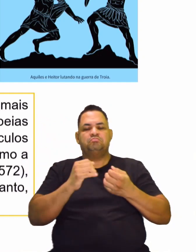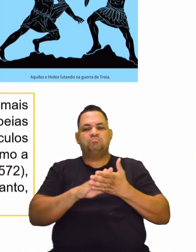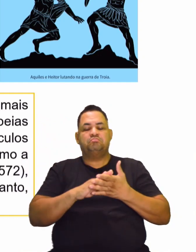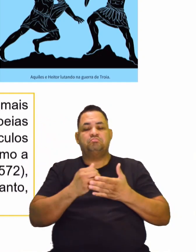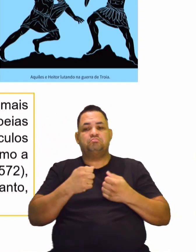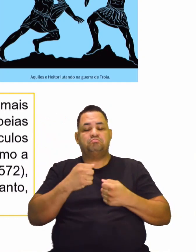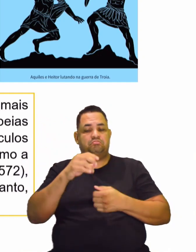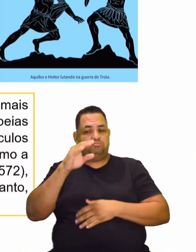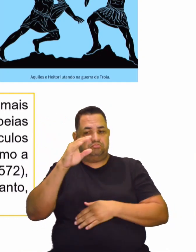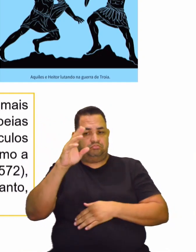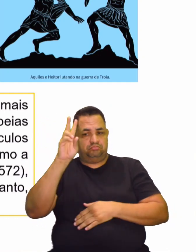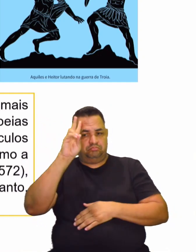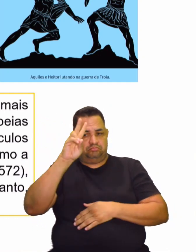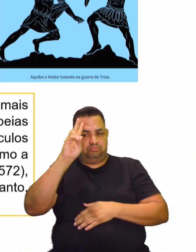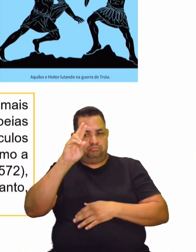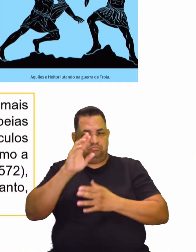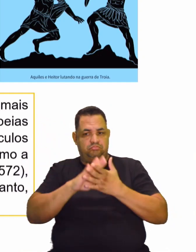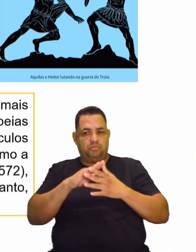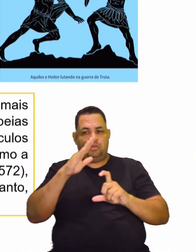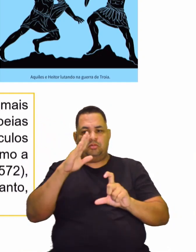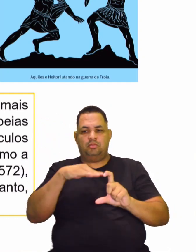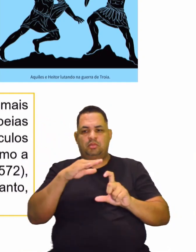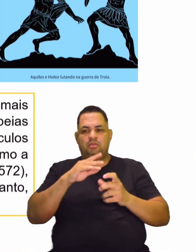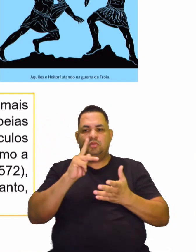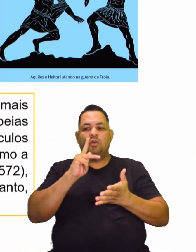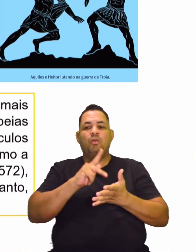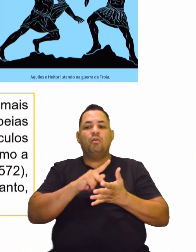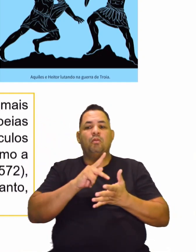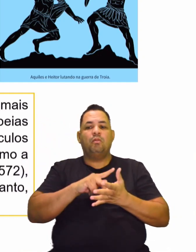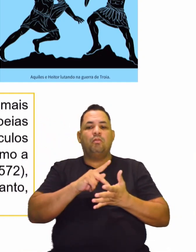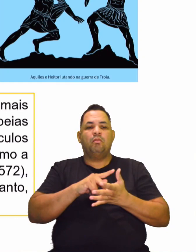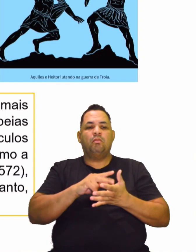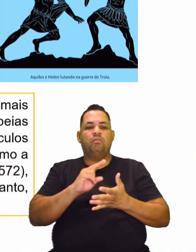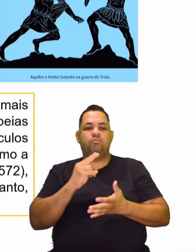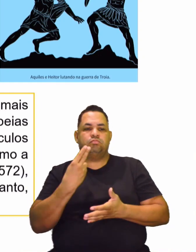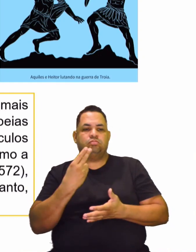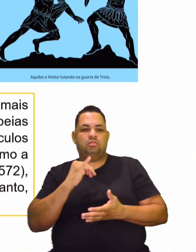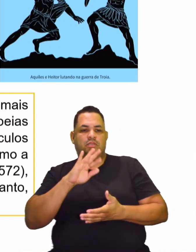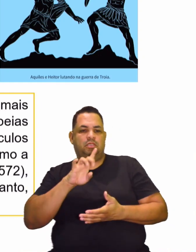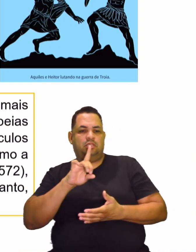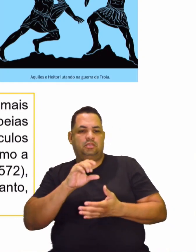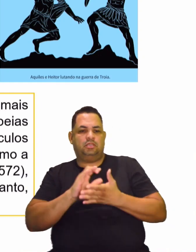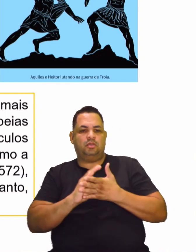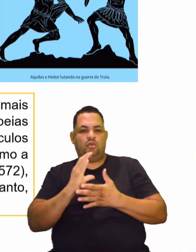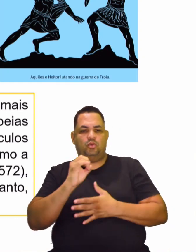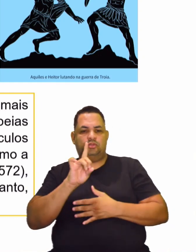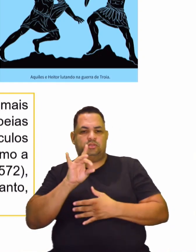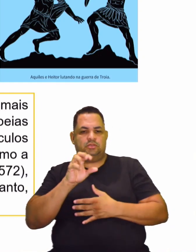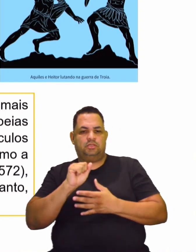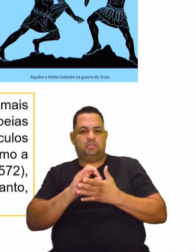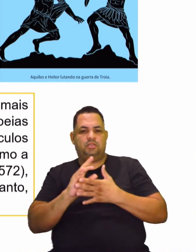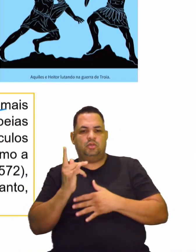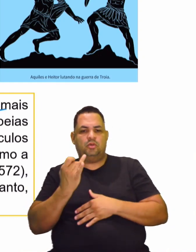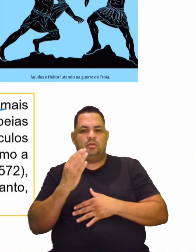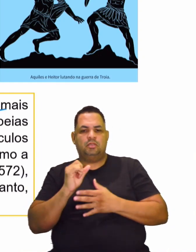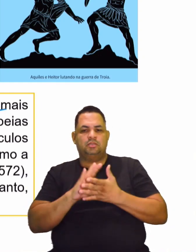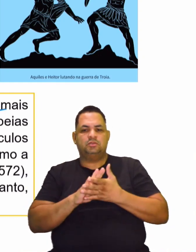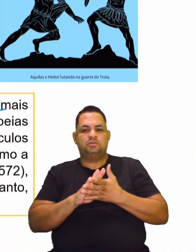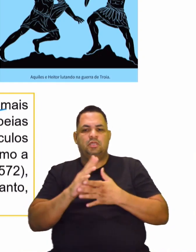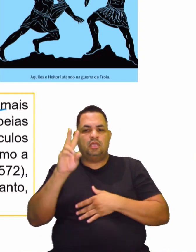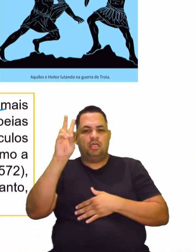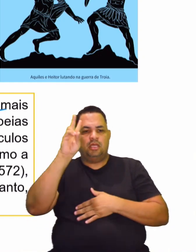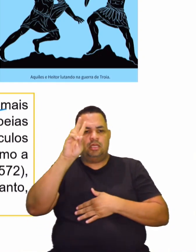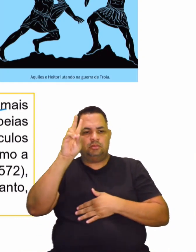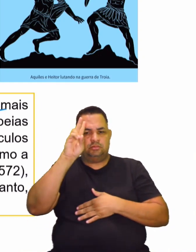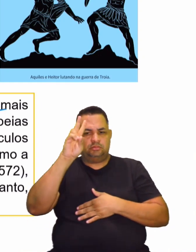ou fictícias, ou mitos, né? A Ilíada e a Odisseia de Homero são as epopeias,